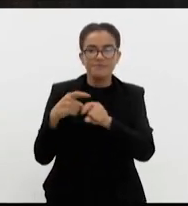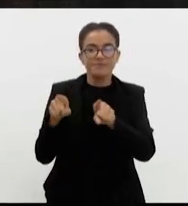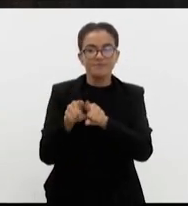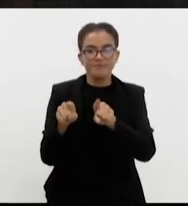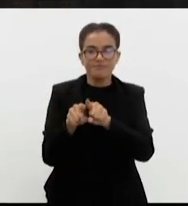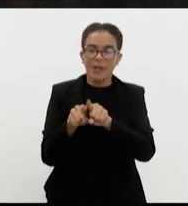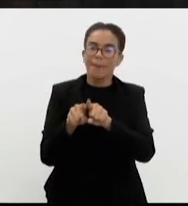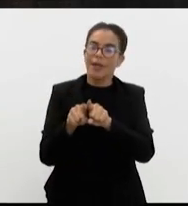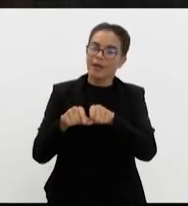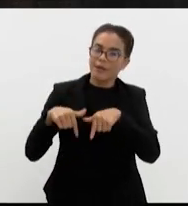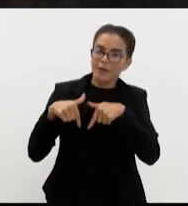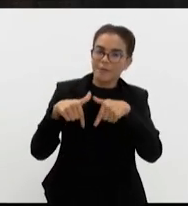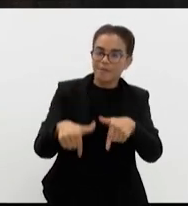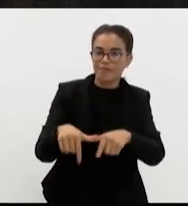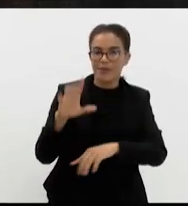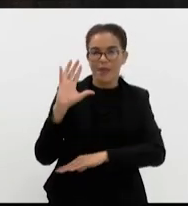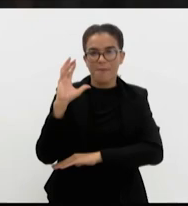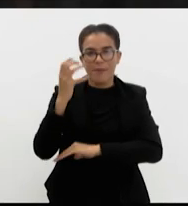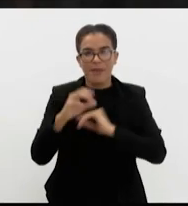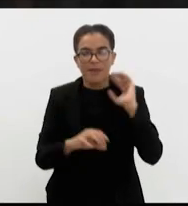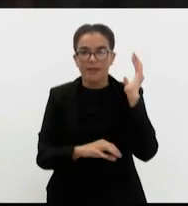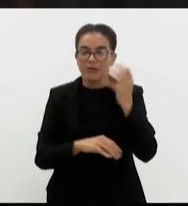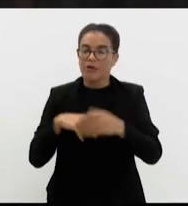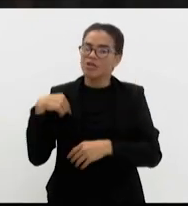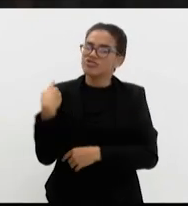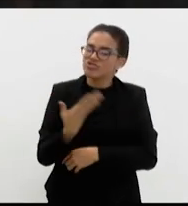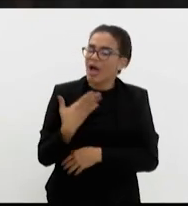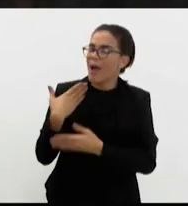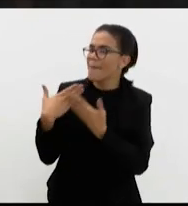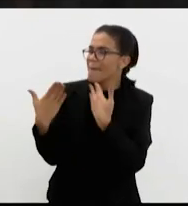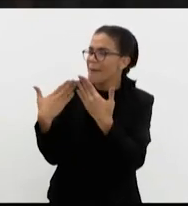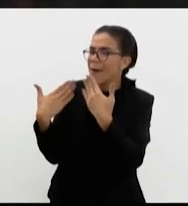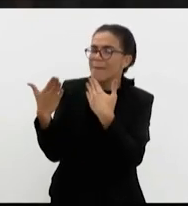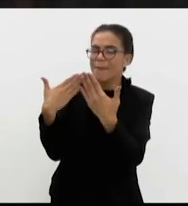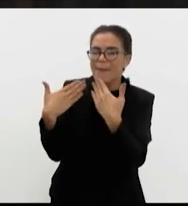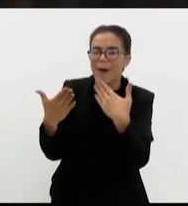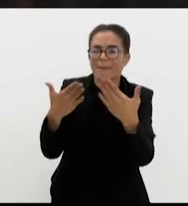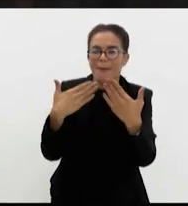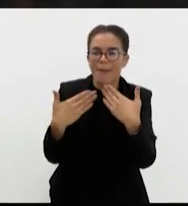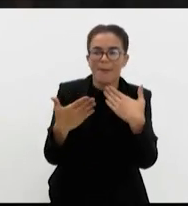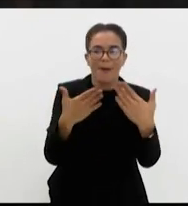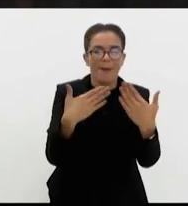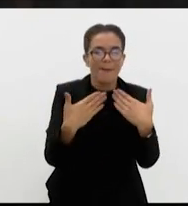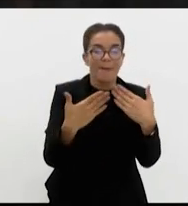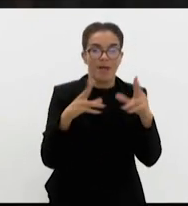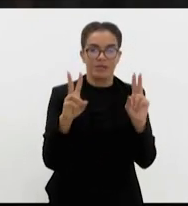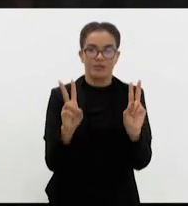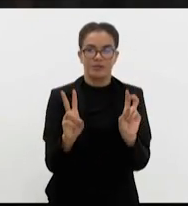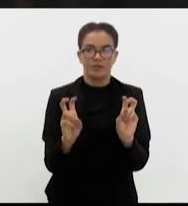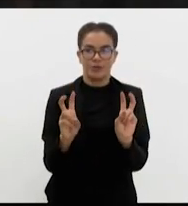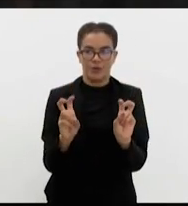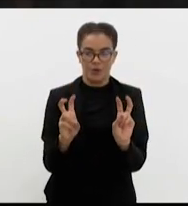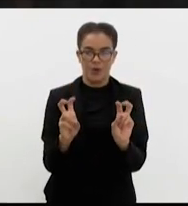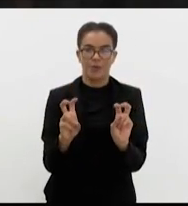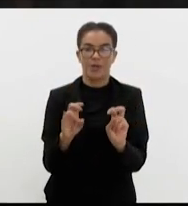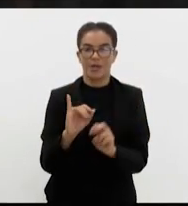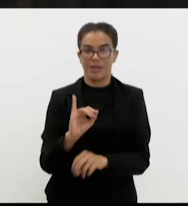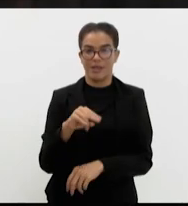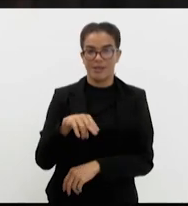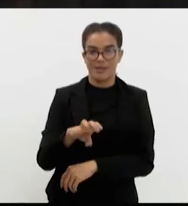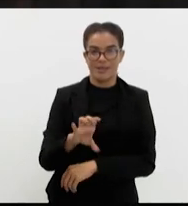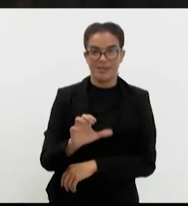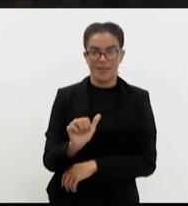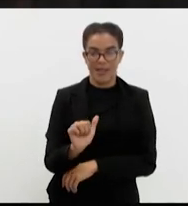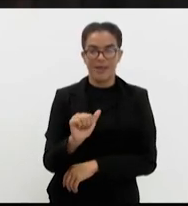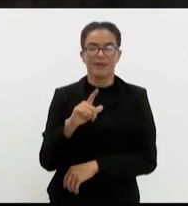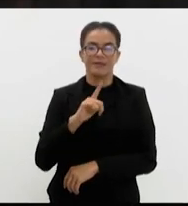ambientais para esse fim a gente já vem dialogando há muito tempo sobre isso com o inia existem